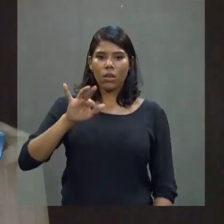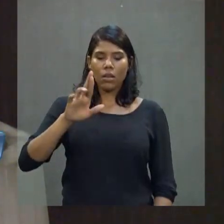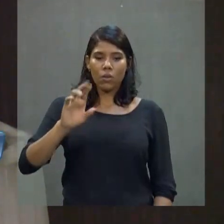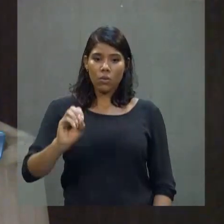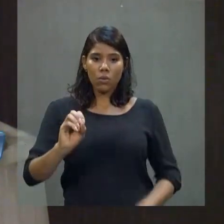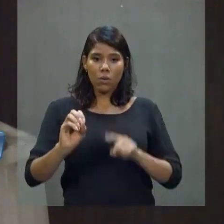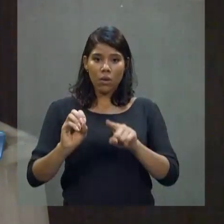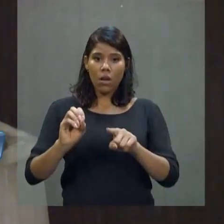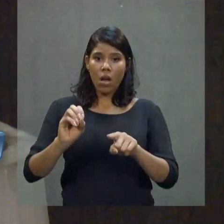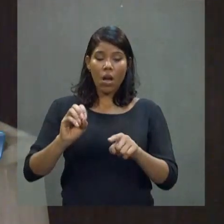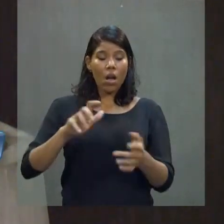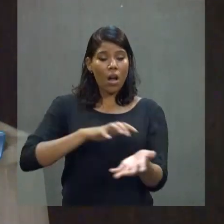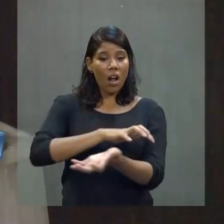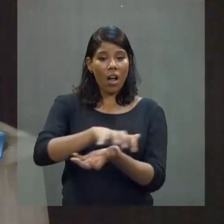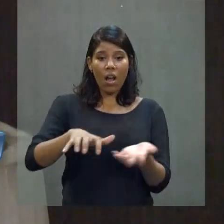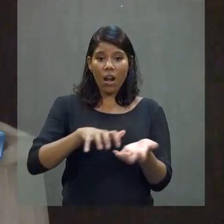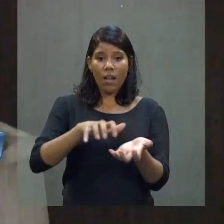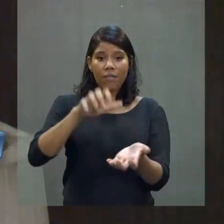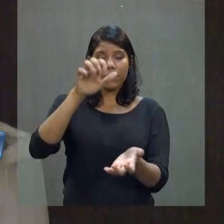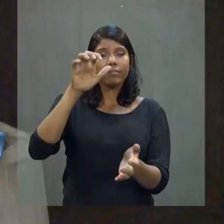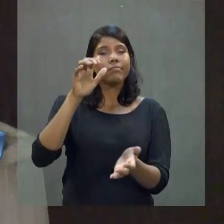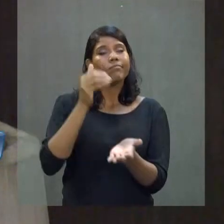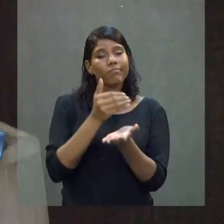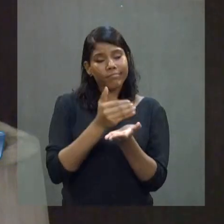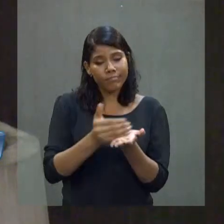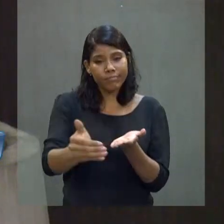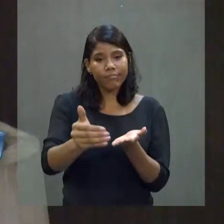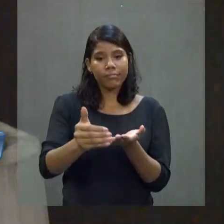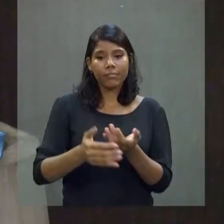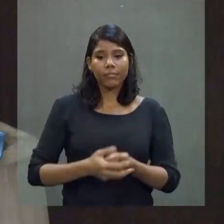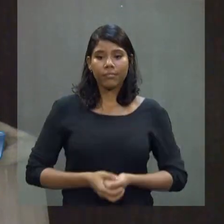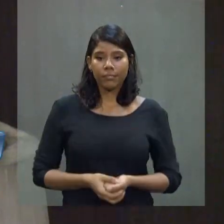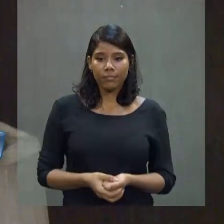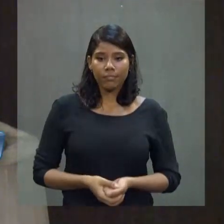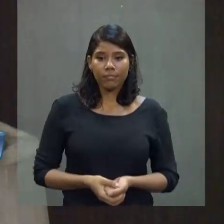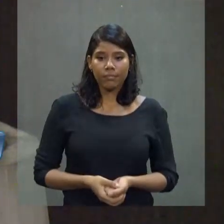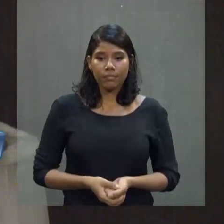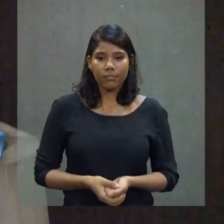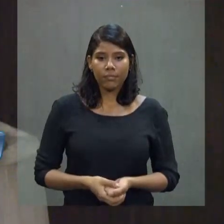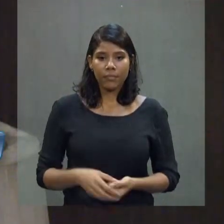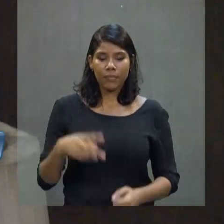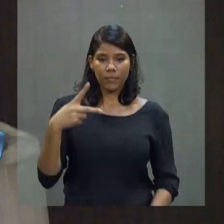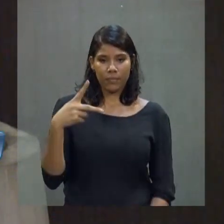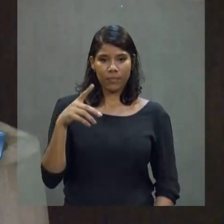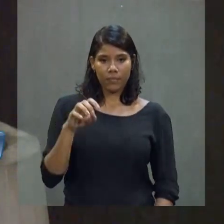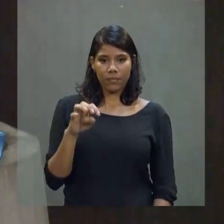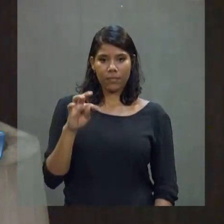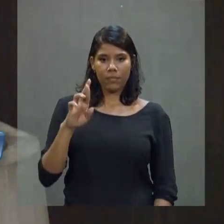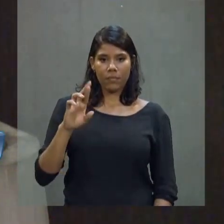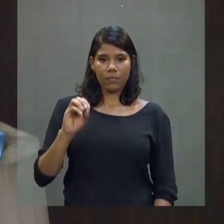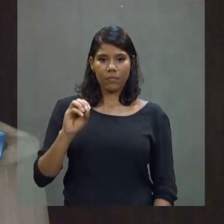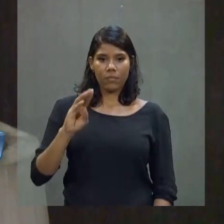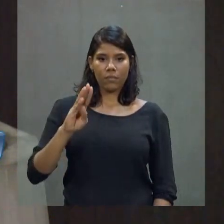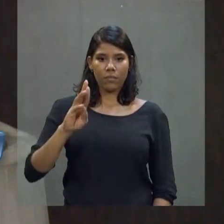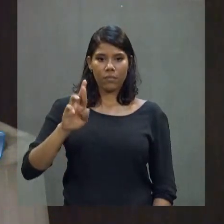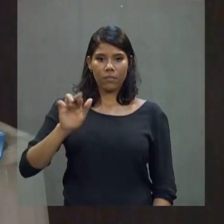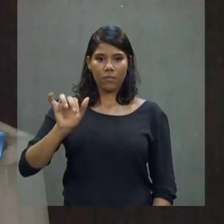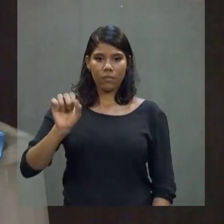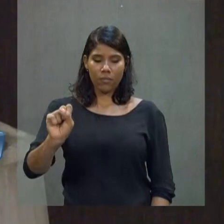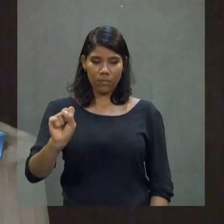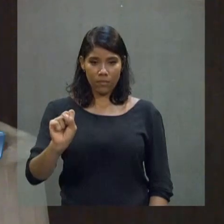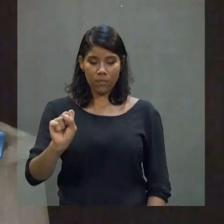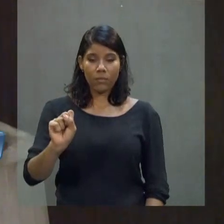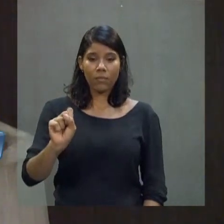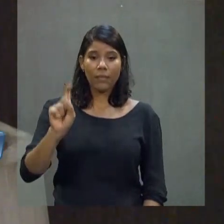Luminor, na unidade aqui do Ceará. A Petrobras, ela foi e